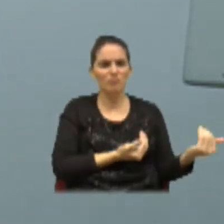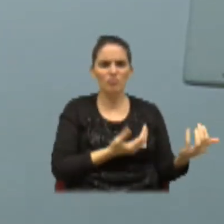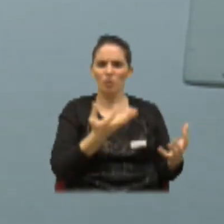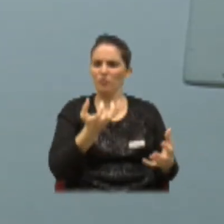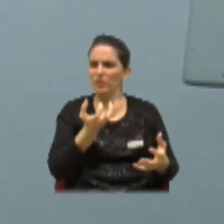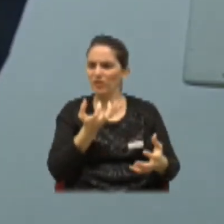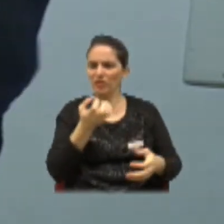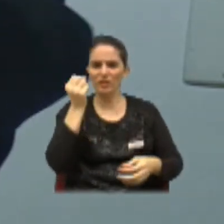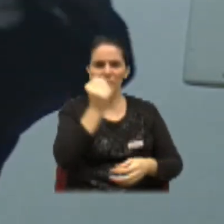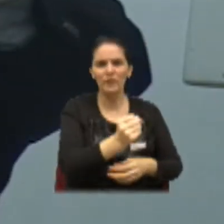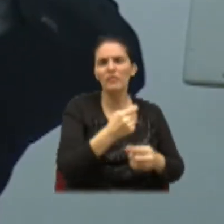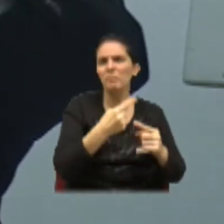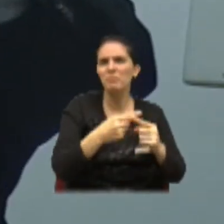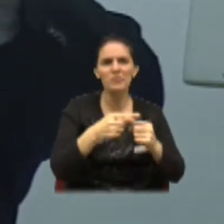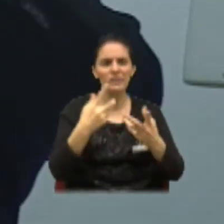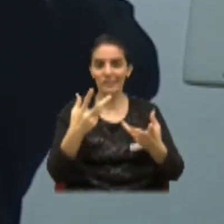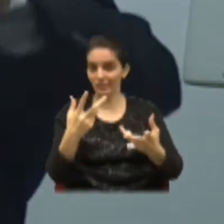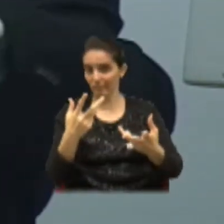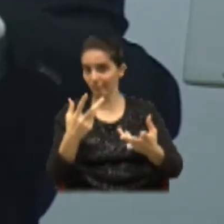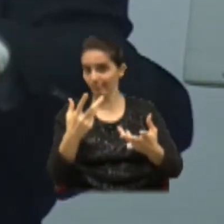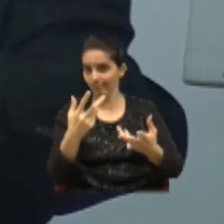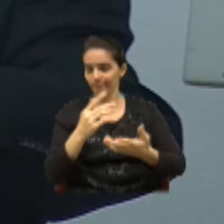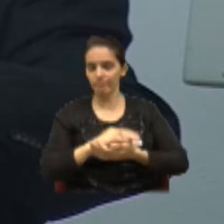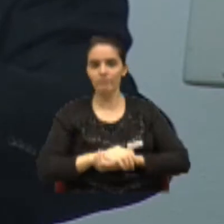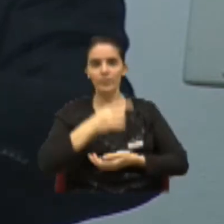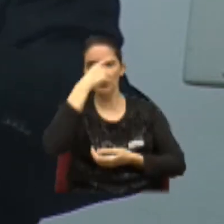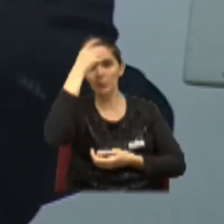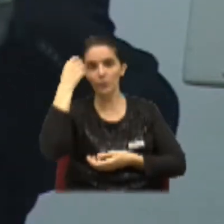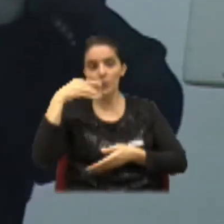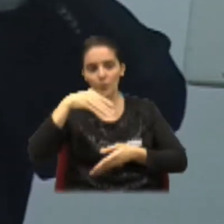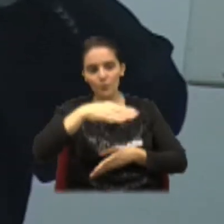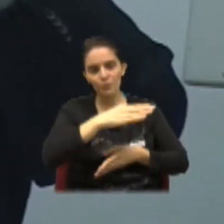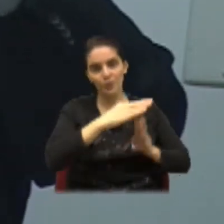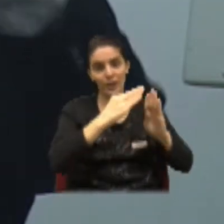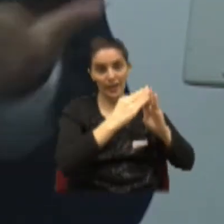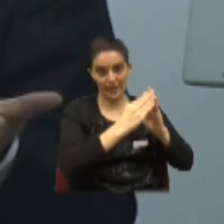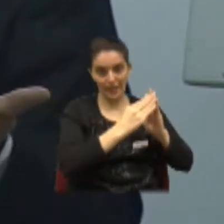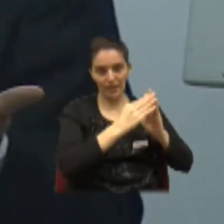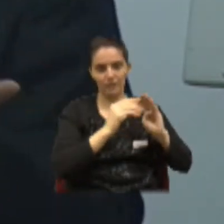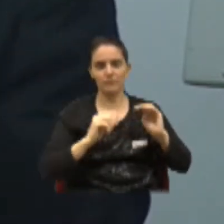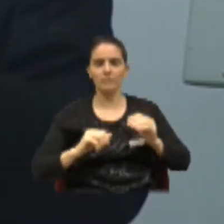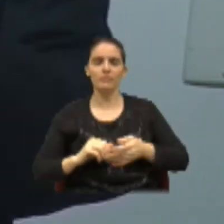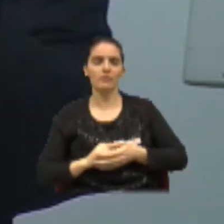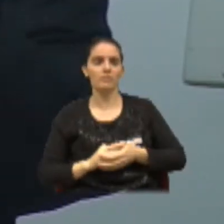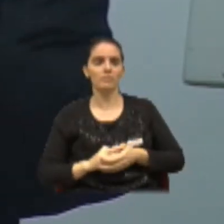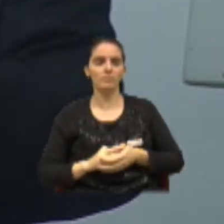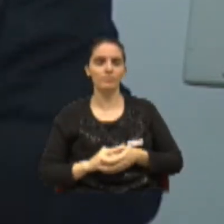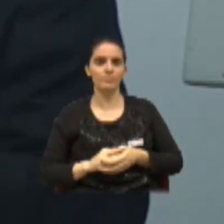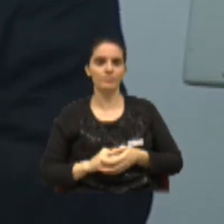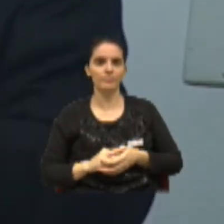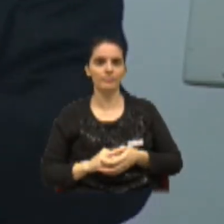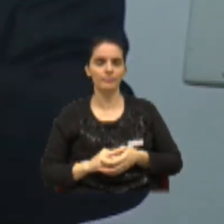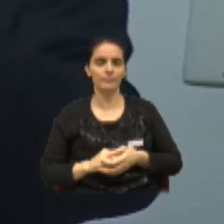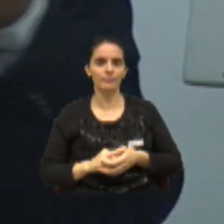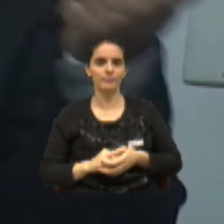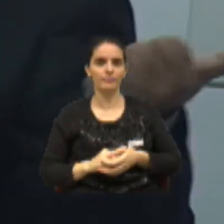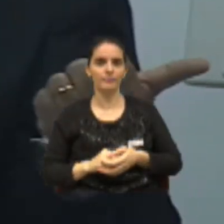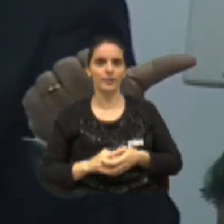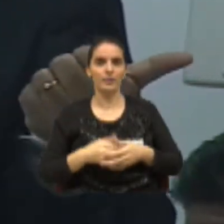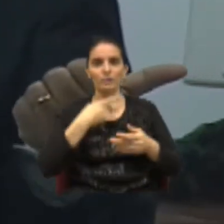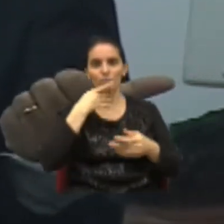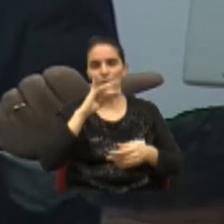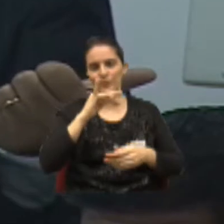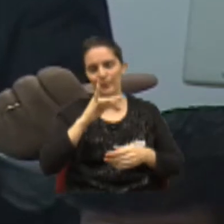Ele acabou indo, eu acabei indo na casa da pessoa, o menino não tinha, o pai tinha ido